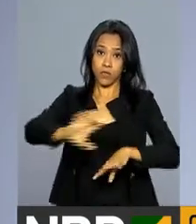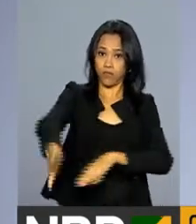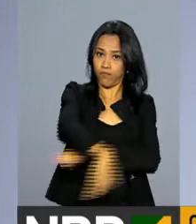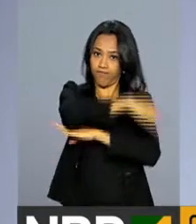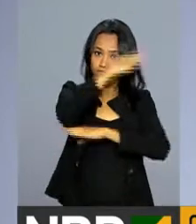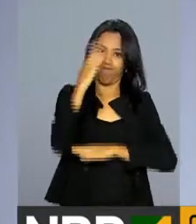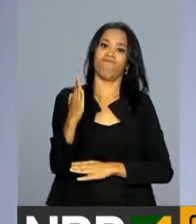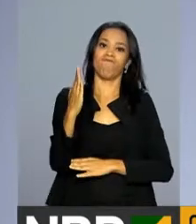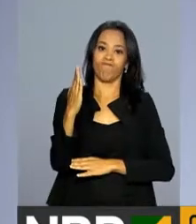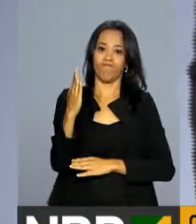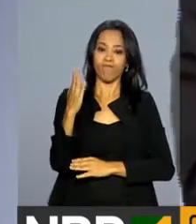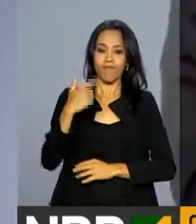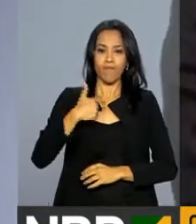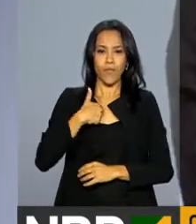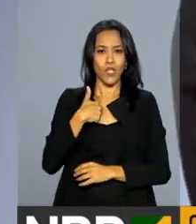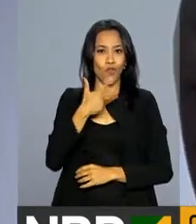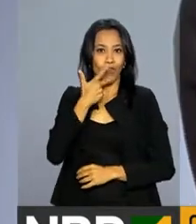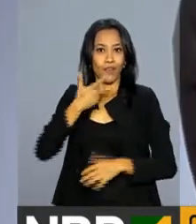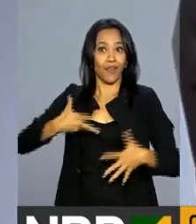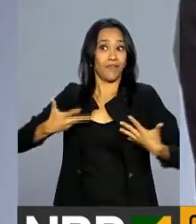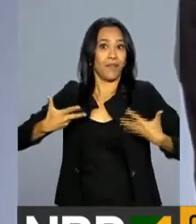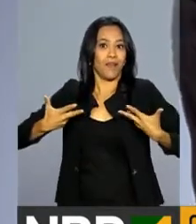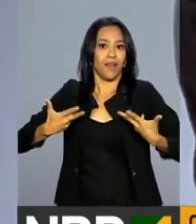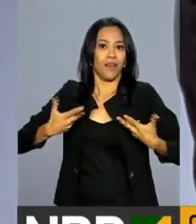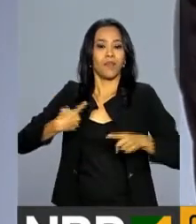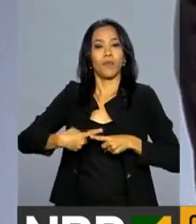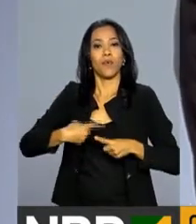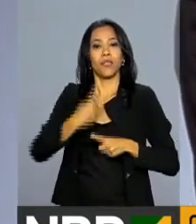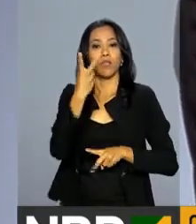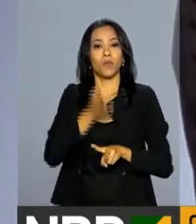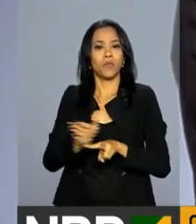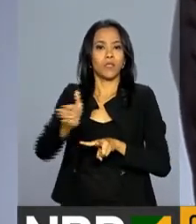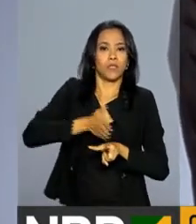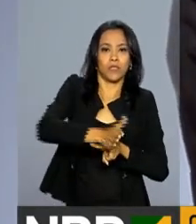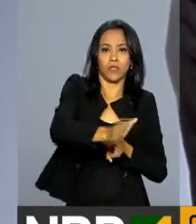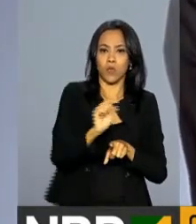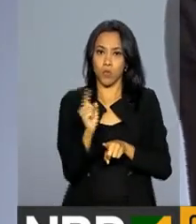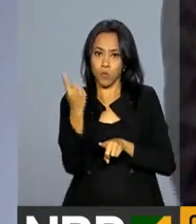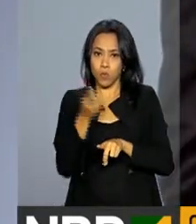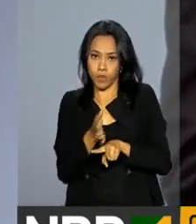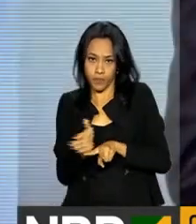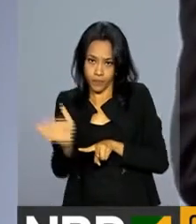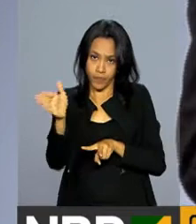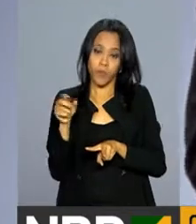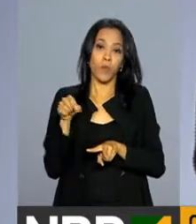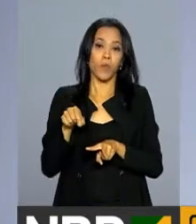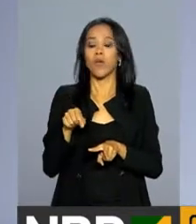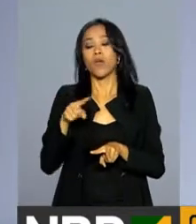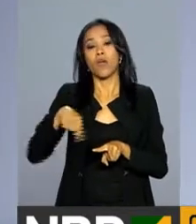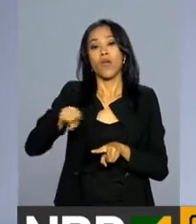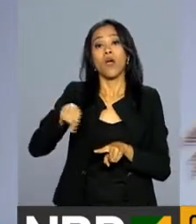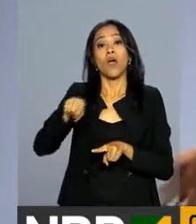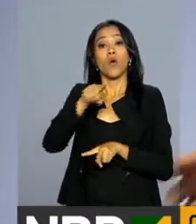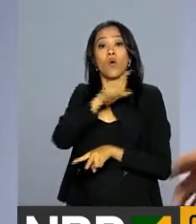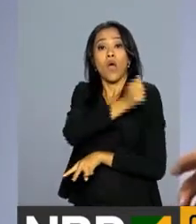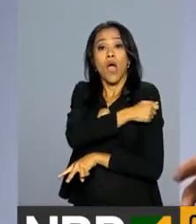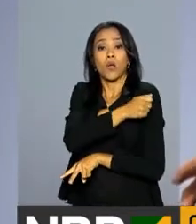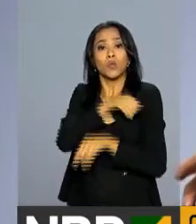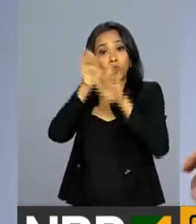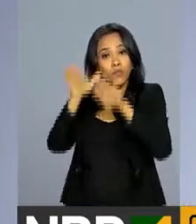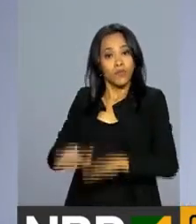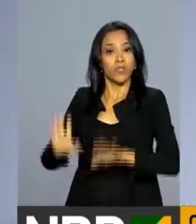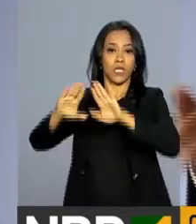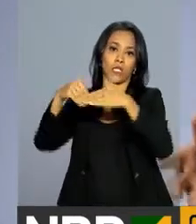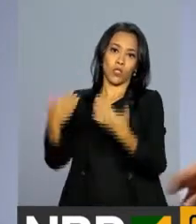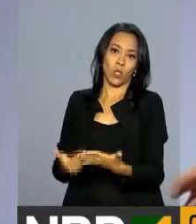isso com a voz assim entusiasmada porque ela tem duas vertentes uma primeira é que ela faz com que o aluno ficando mais tempo na escola